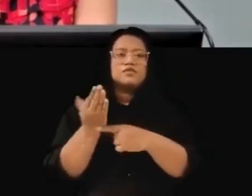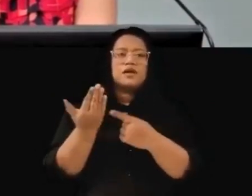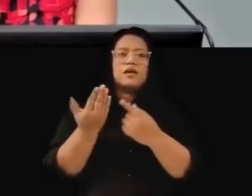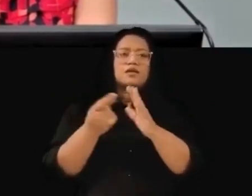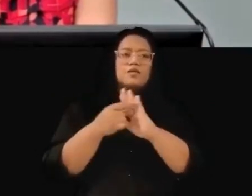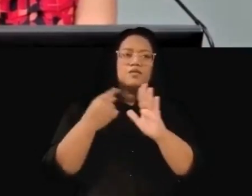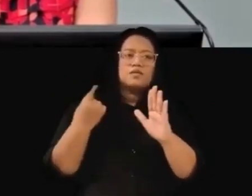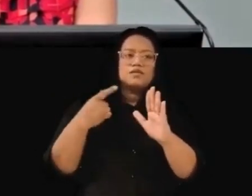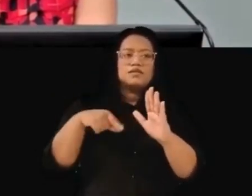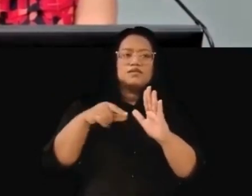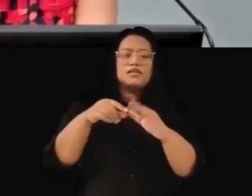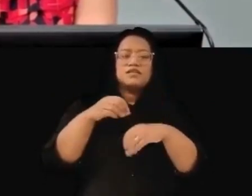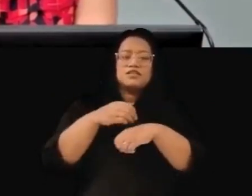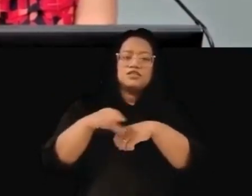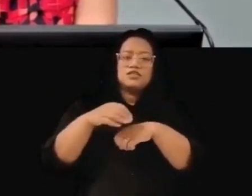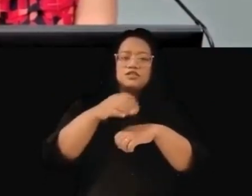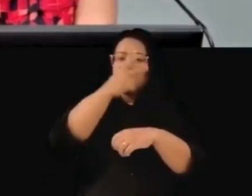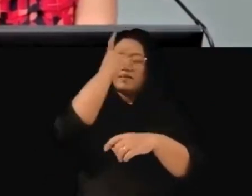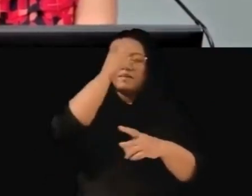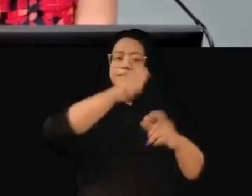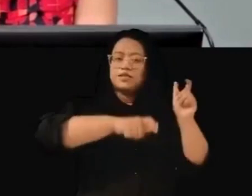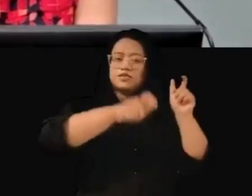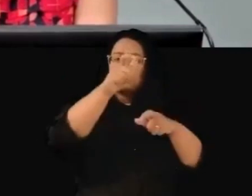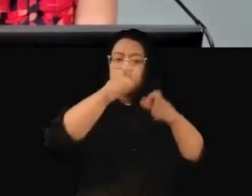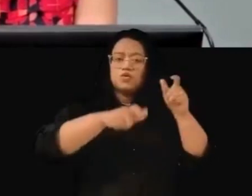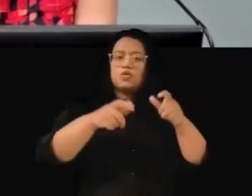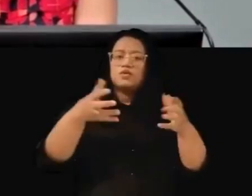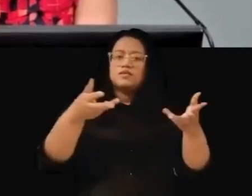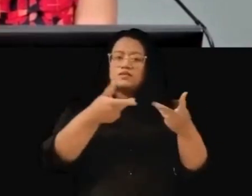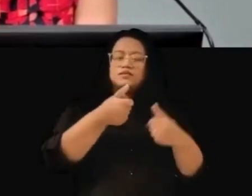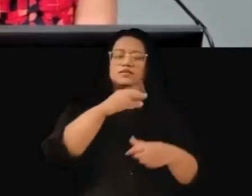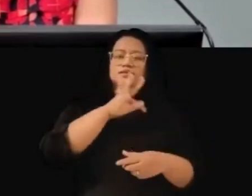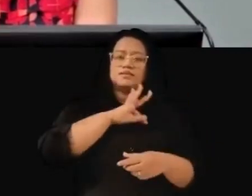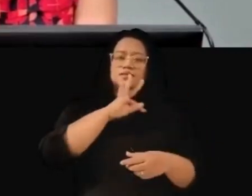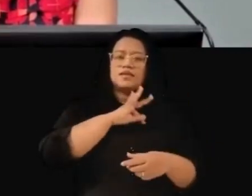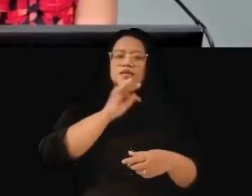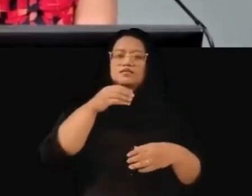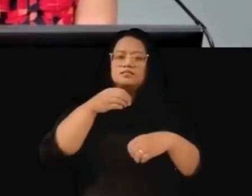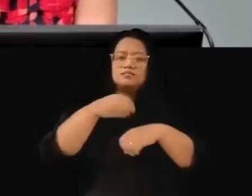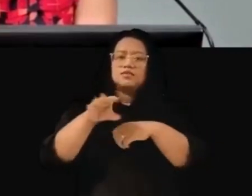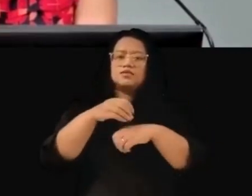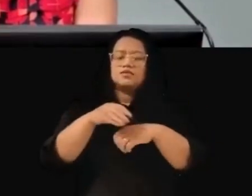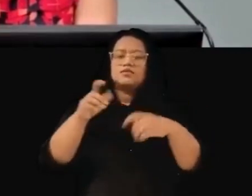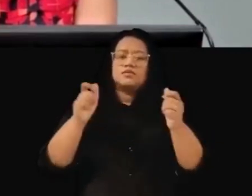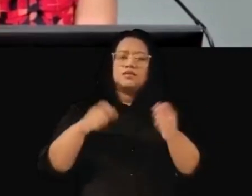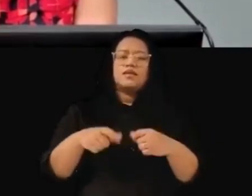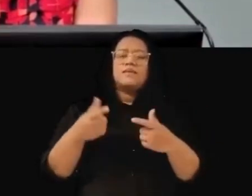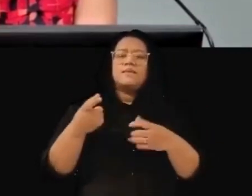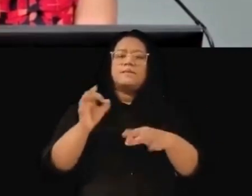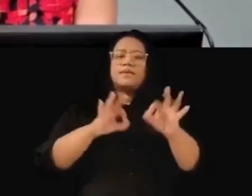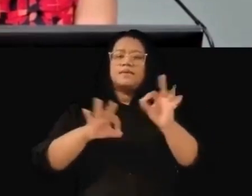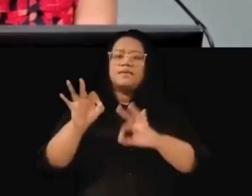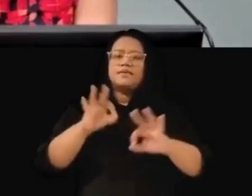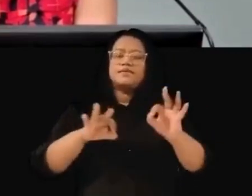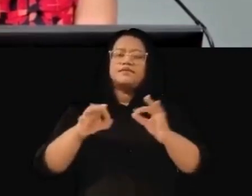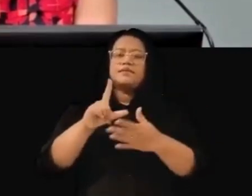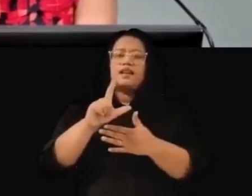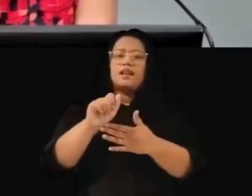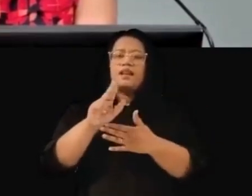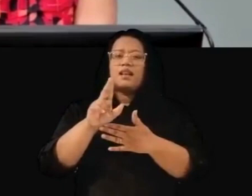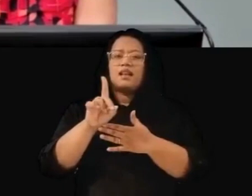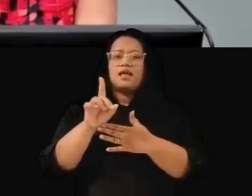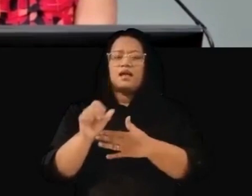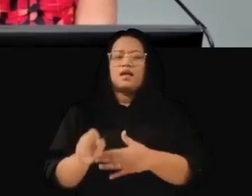processo, indicar pessoas que têm também capacidade técnica de contribuir para a elaboração de laudos, enfim,